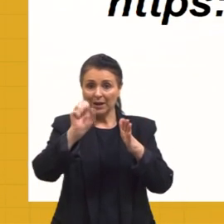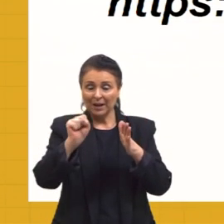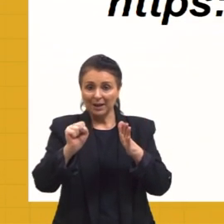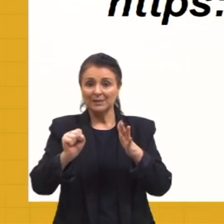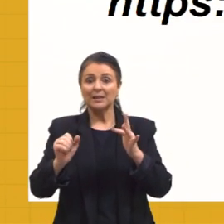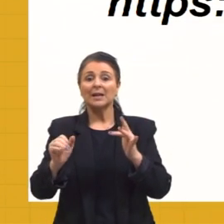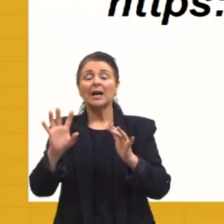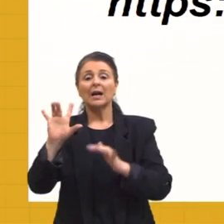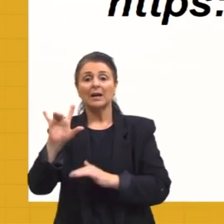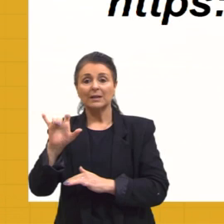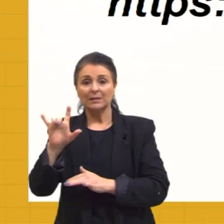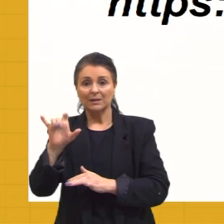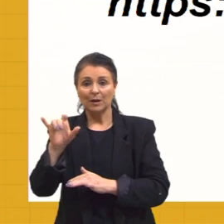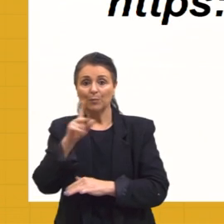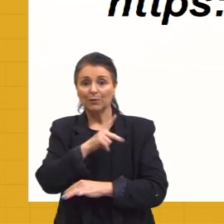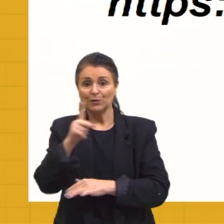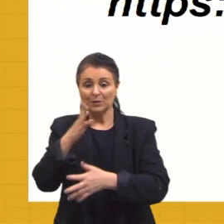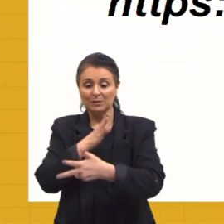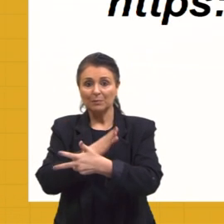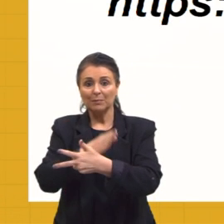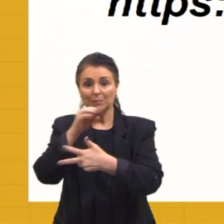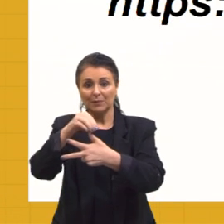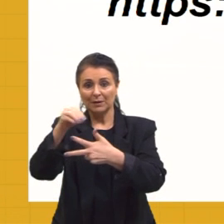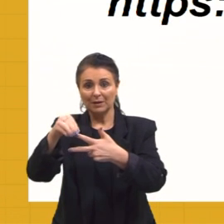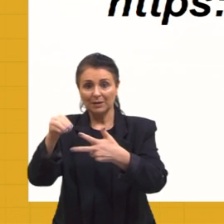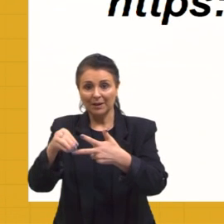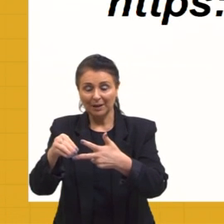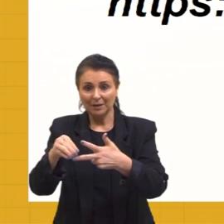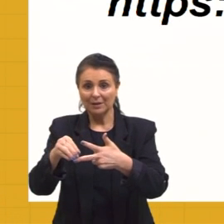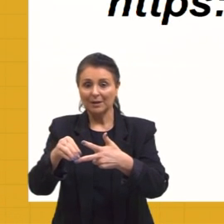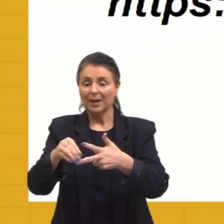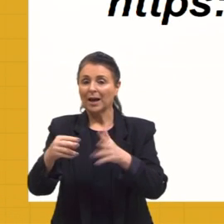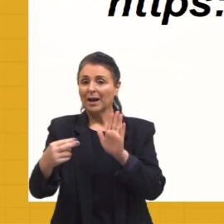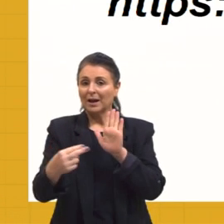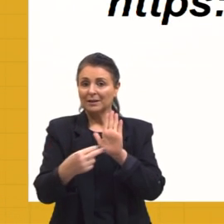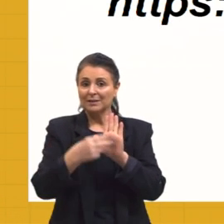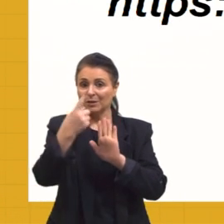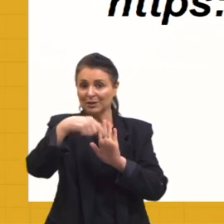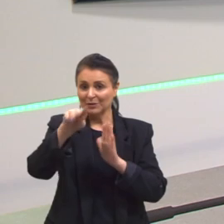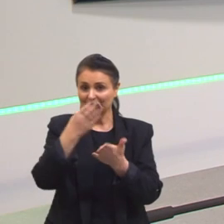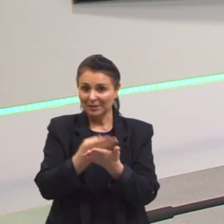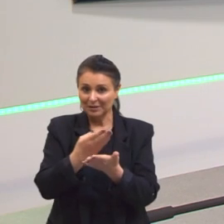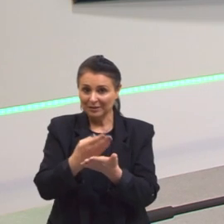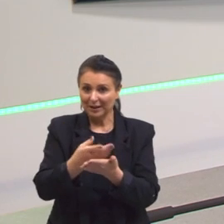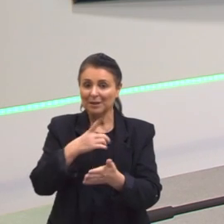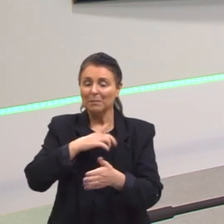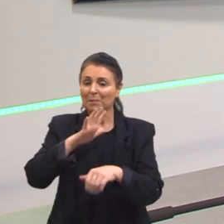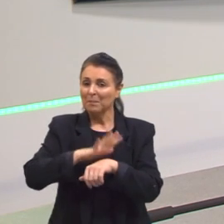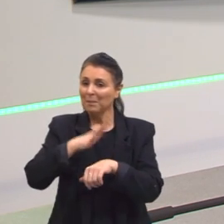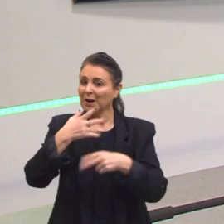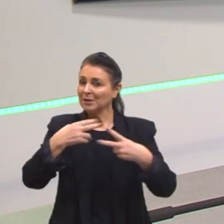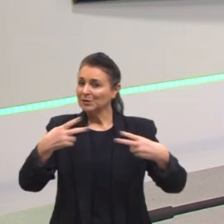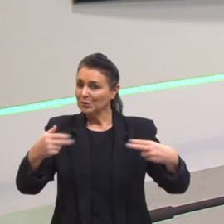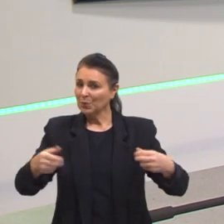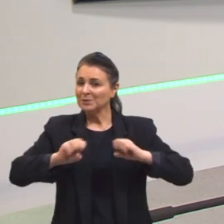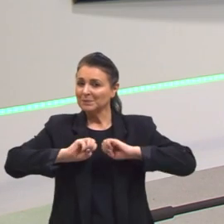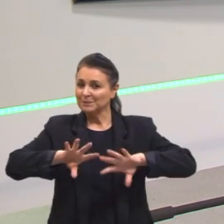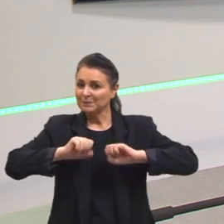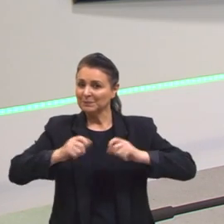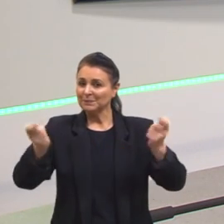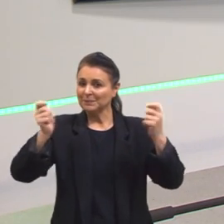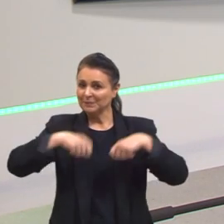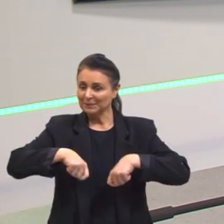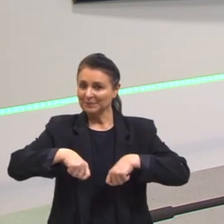Instagram @professores pré-enem e fica ligado que nas próximas aulas tem isso e muito mais sobre as competências